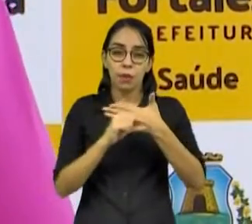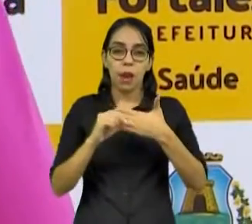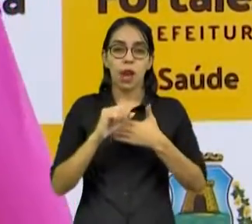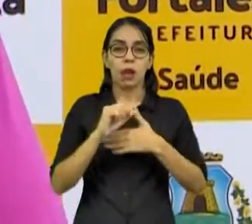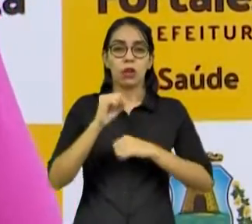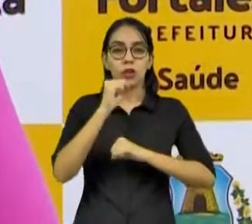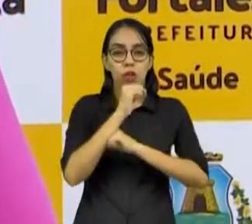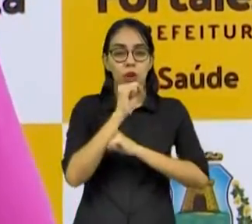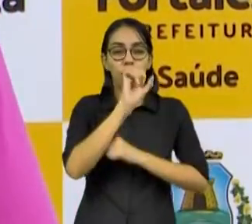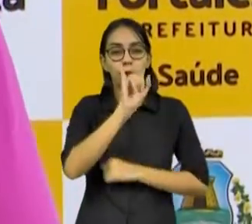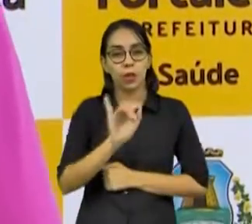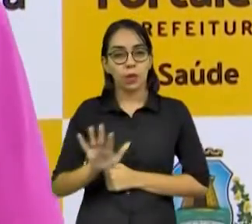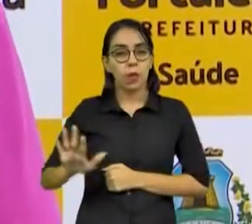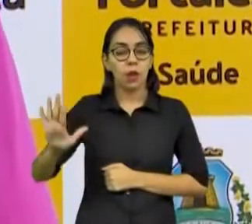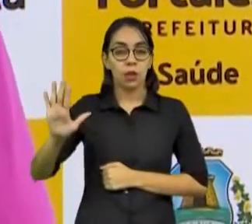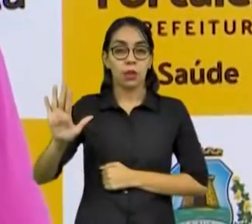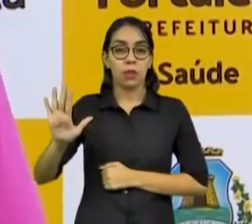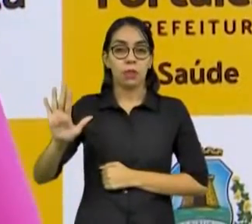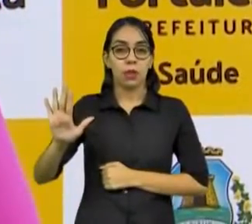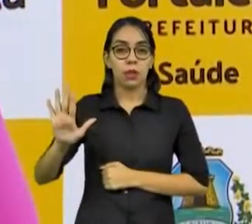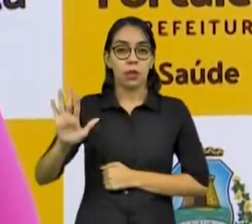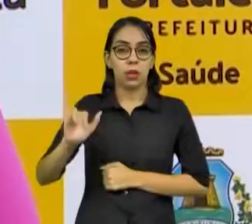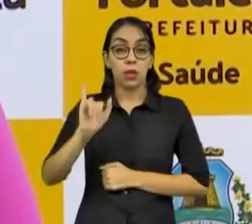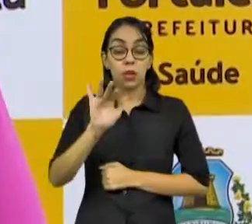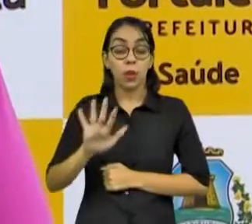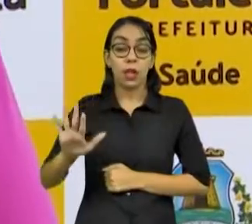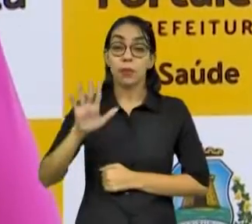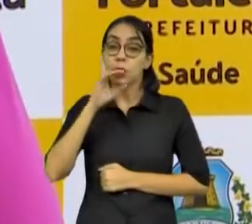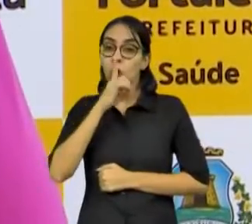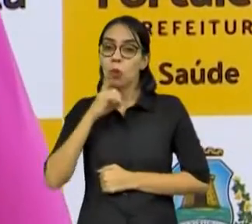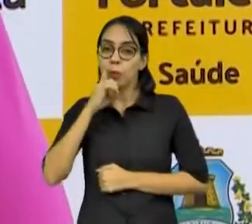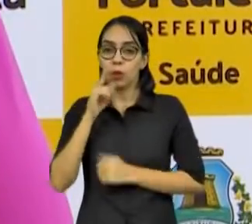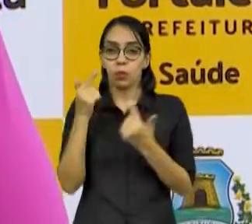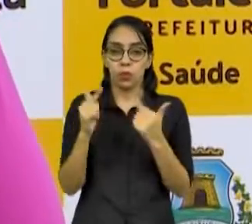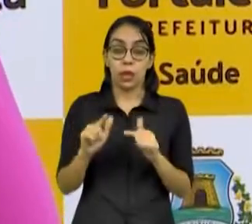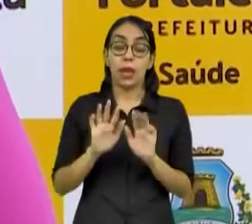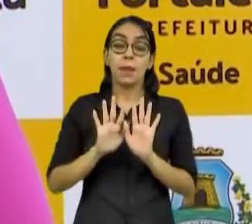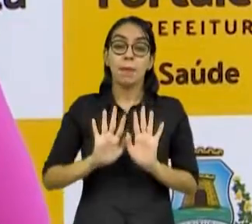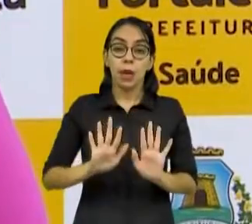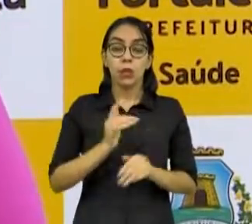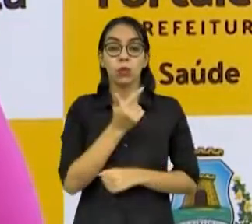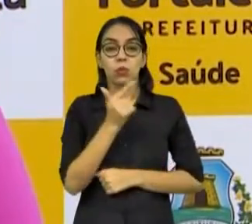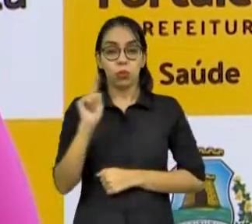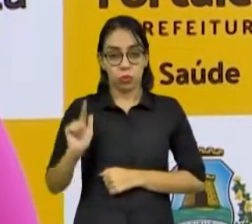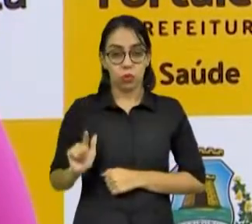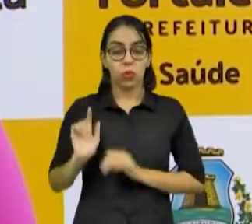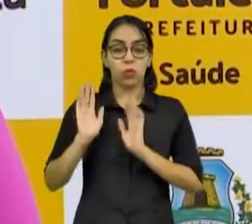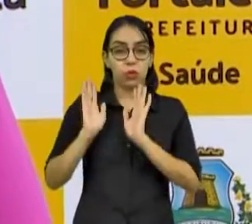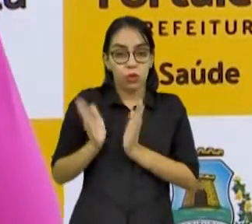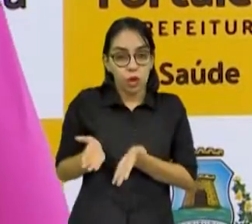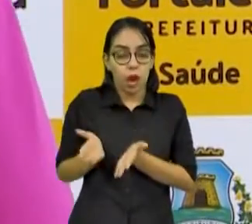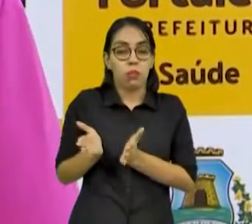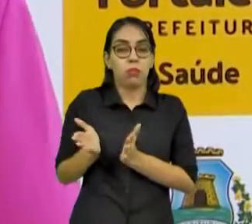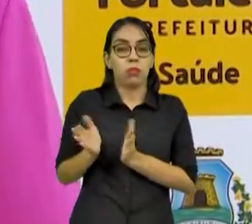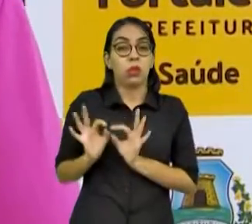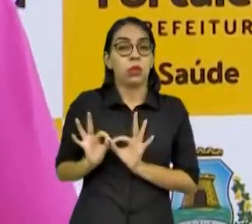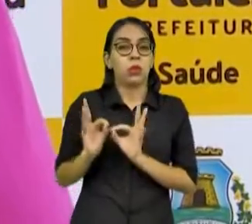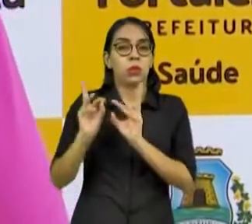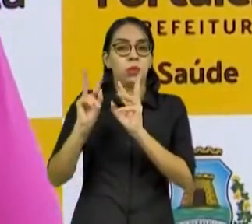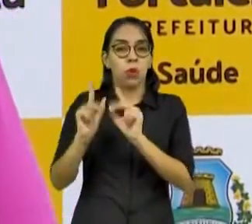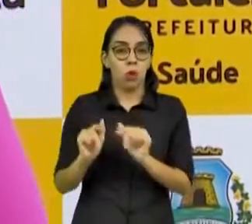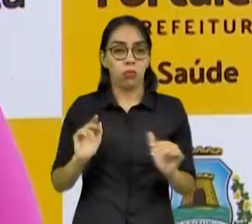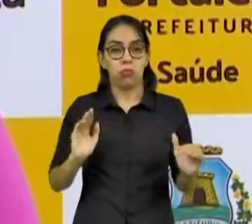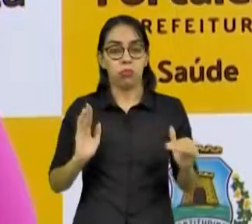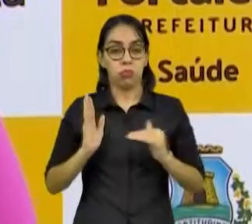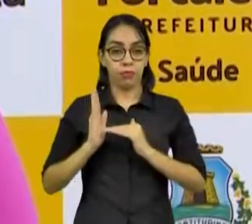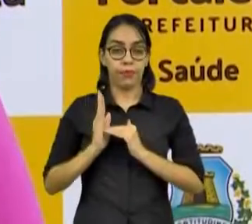Central. Apenas o Shopping Central não abre aos domingos, mas todos os outros funcionam de domingo a domingo. Temos também o